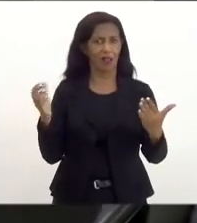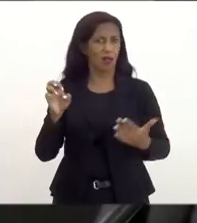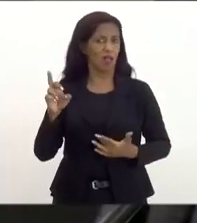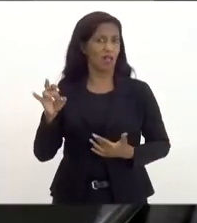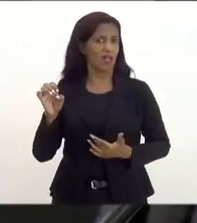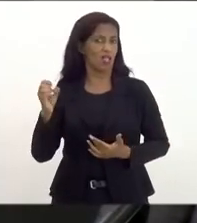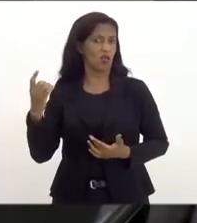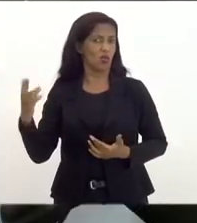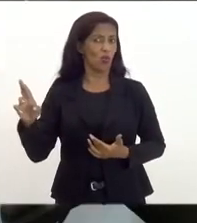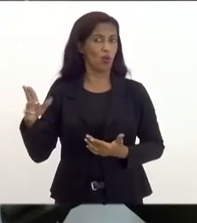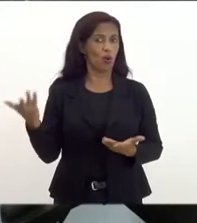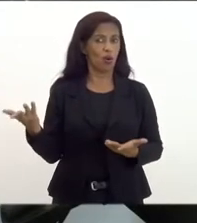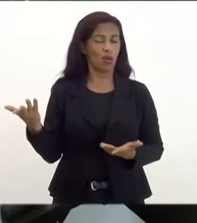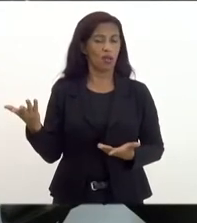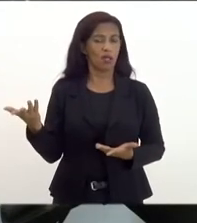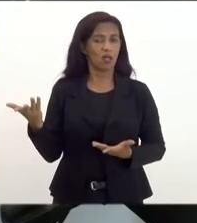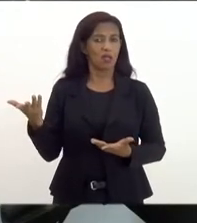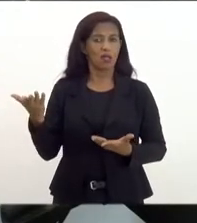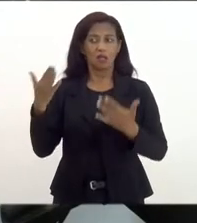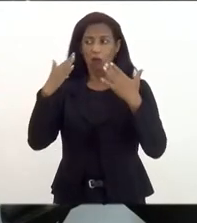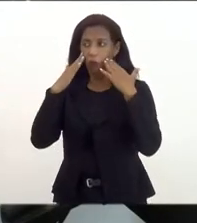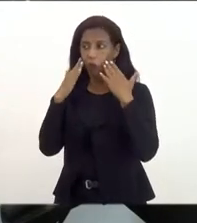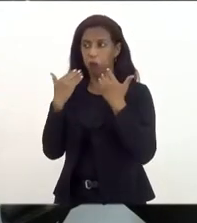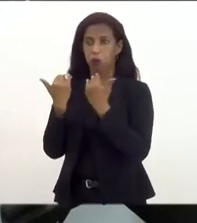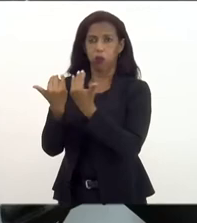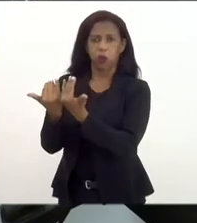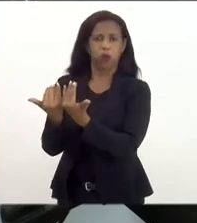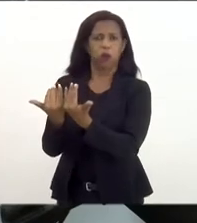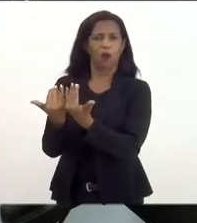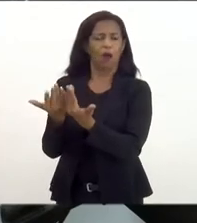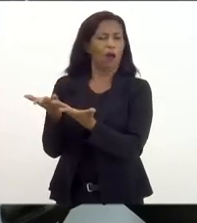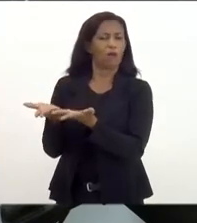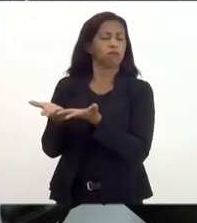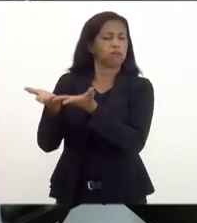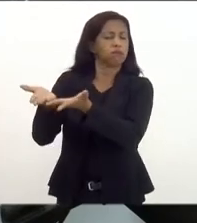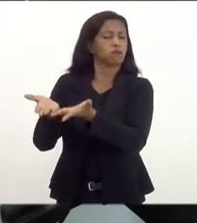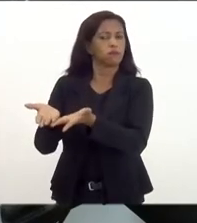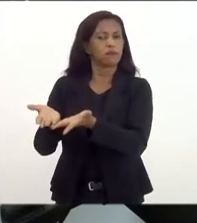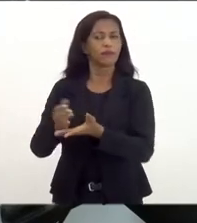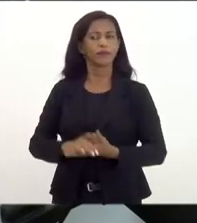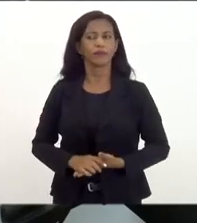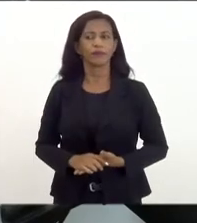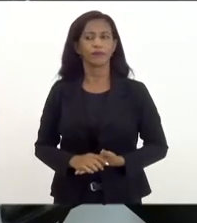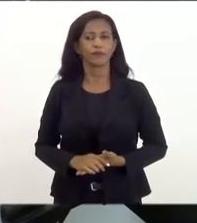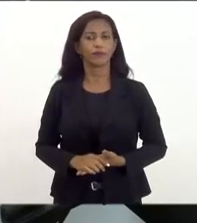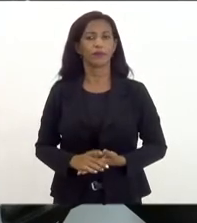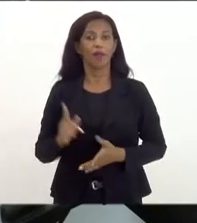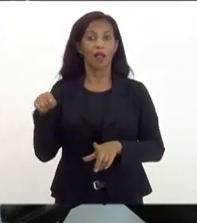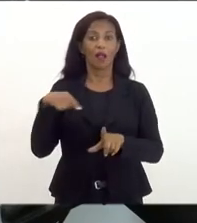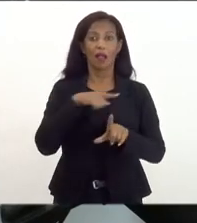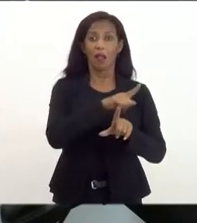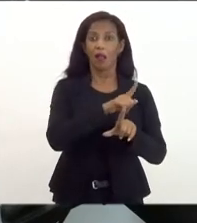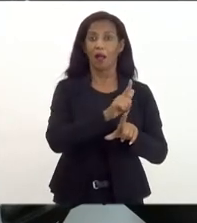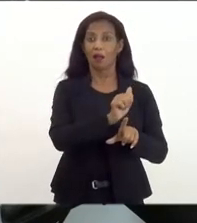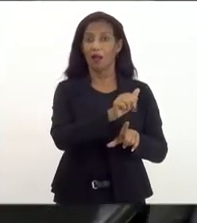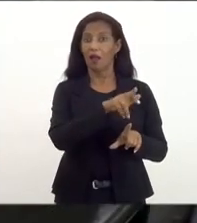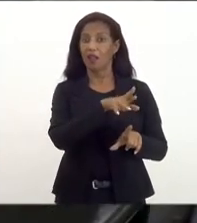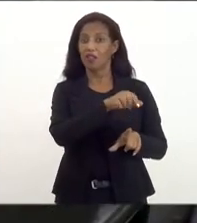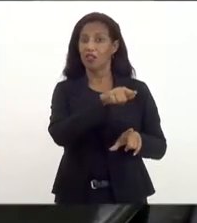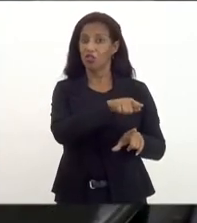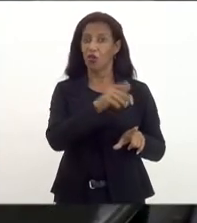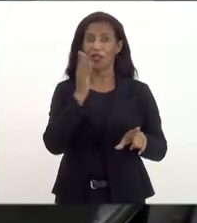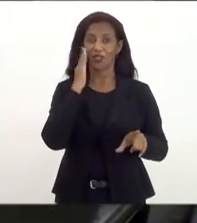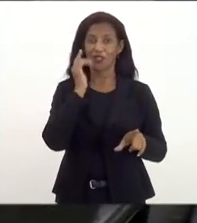credor o que não se manifestou que não se manifestou lá na J que a gente sabia